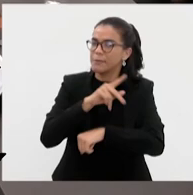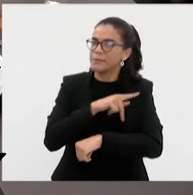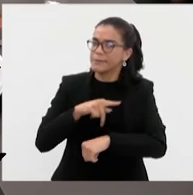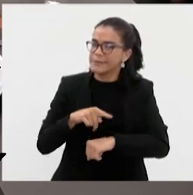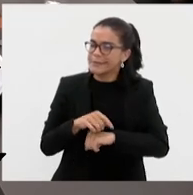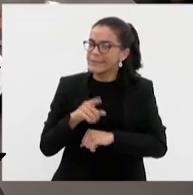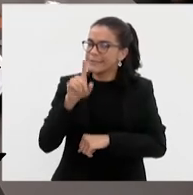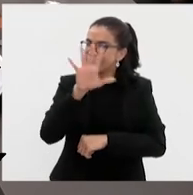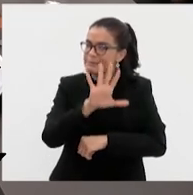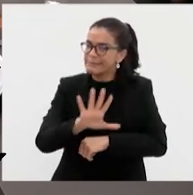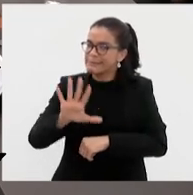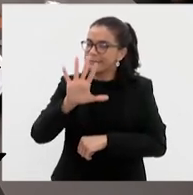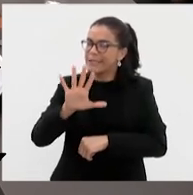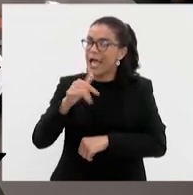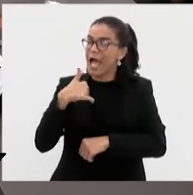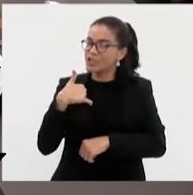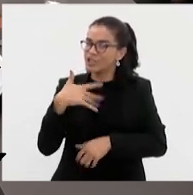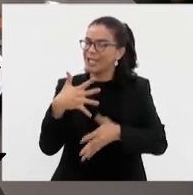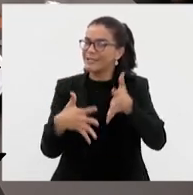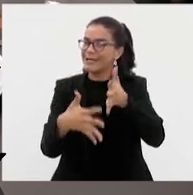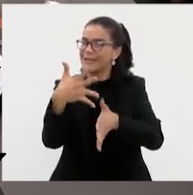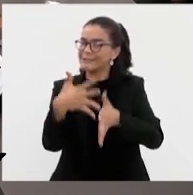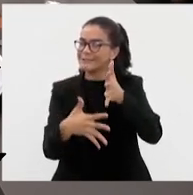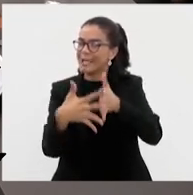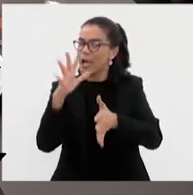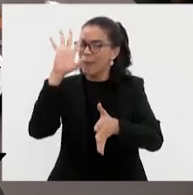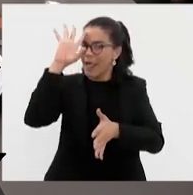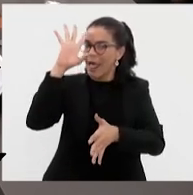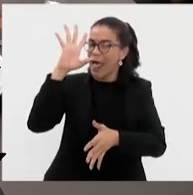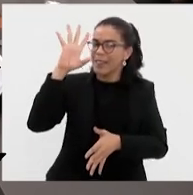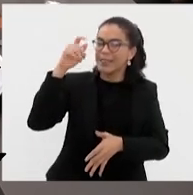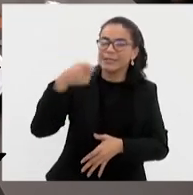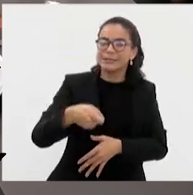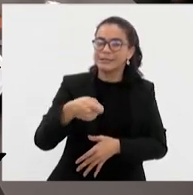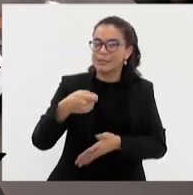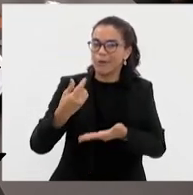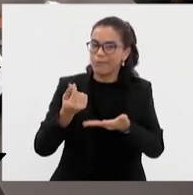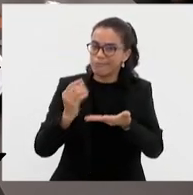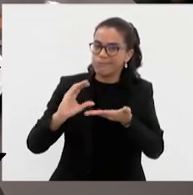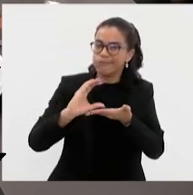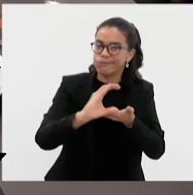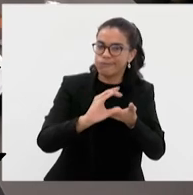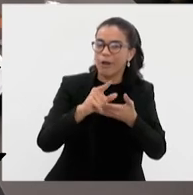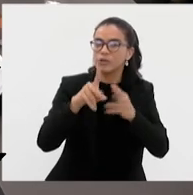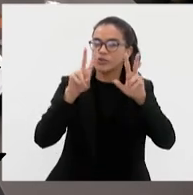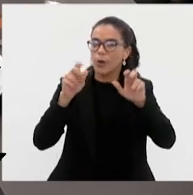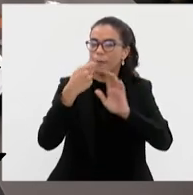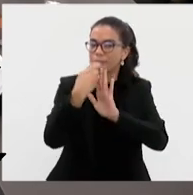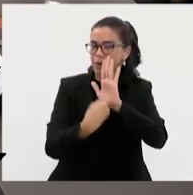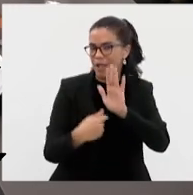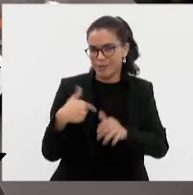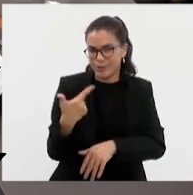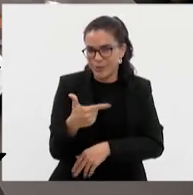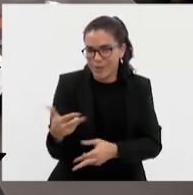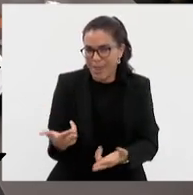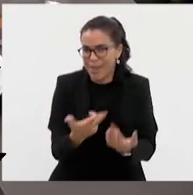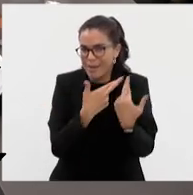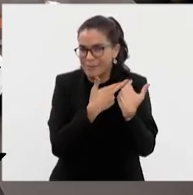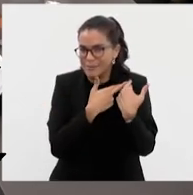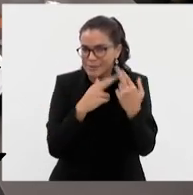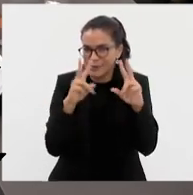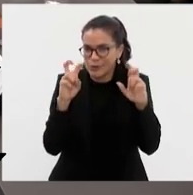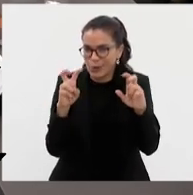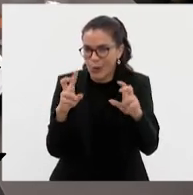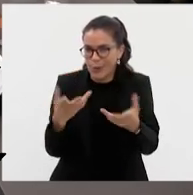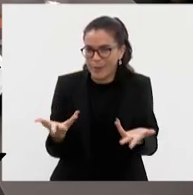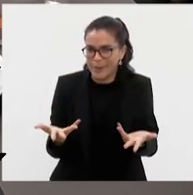no aspecto de que a gente interfere no mercado, na forma como está a redação. E a gente não tem competência legislativa para tanto.